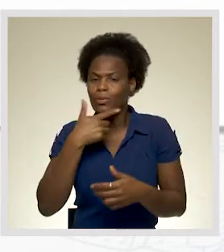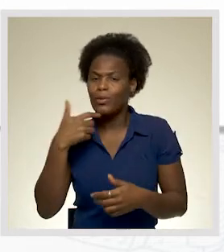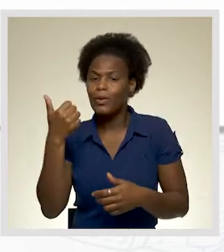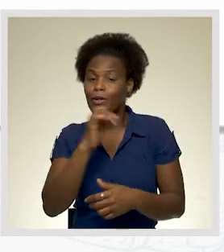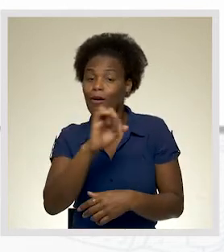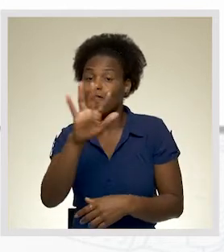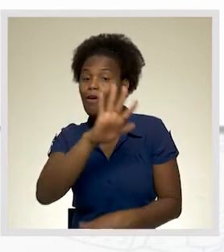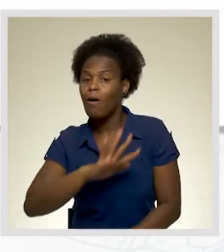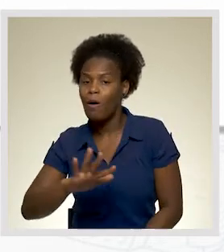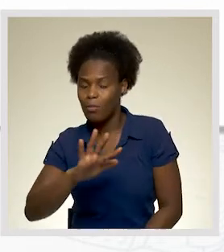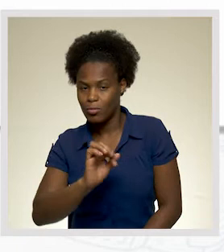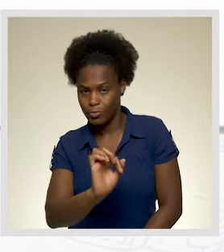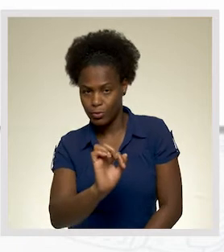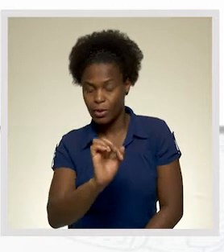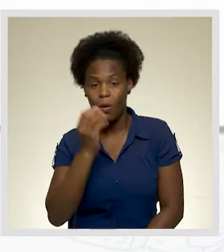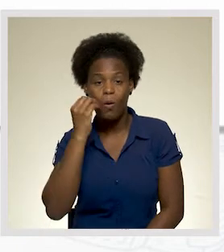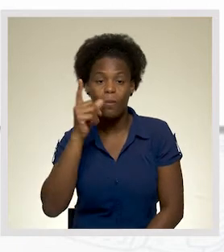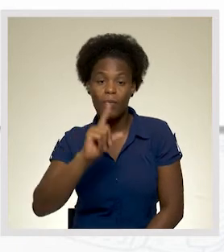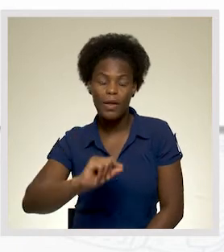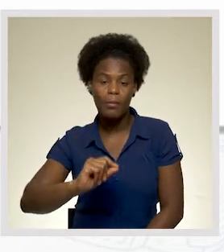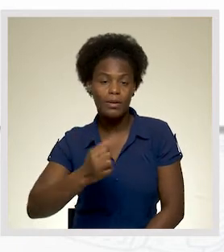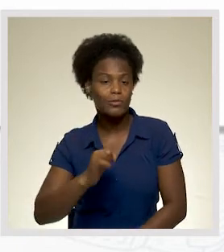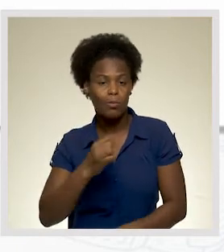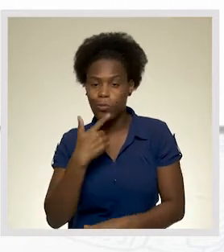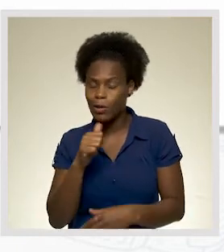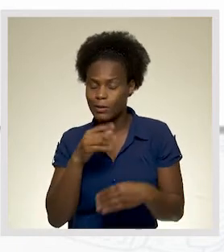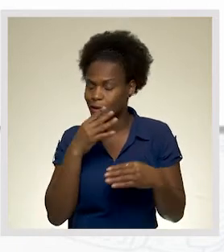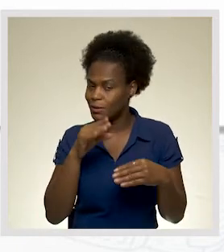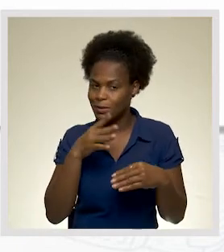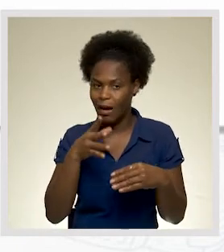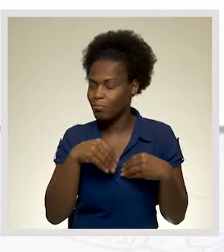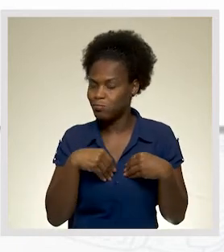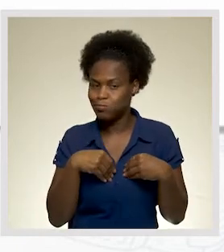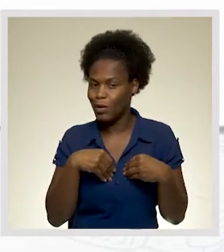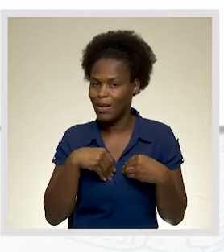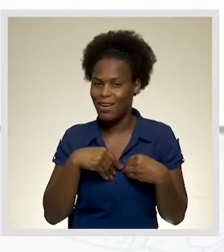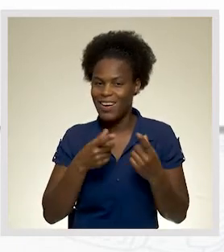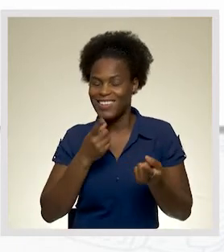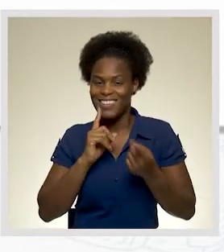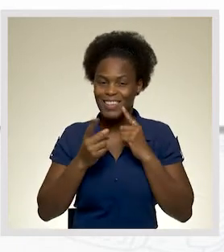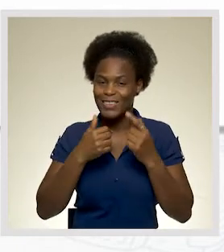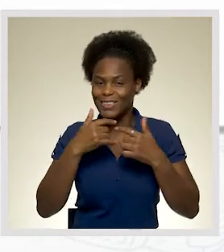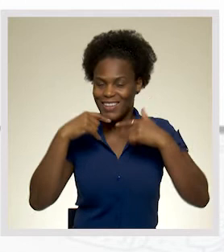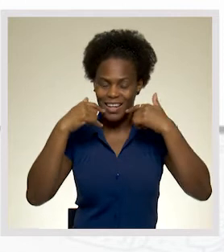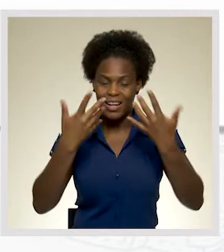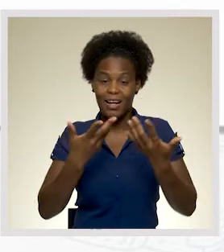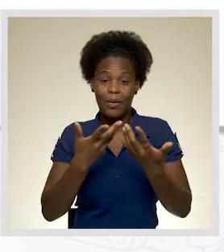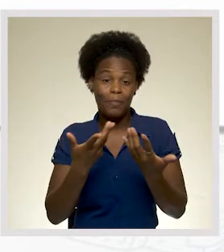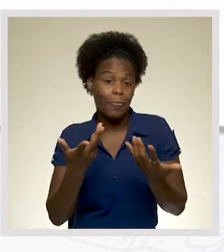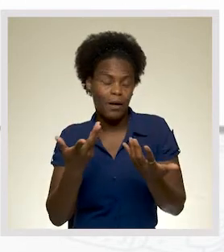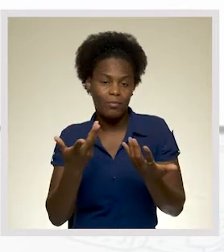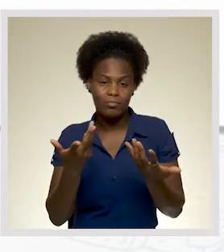forma, assim como o inegável humor e a eficácia certeira da sua deliciosa ironia,